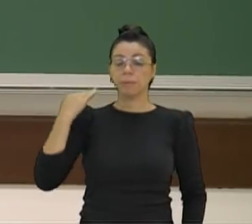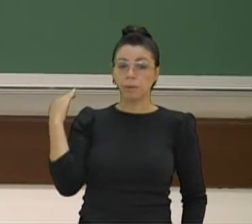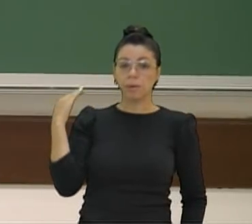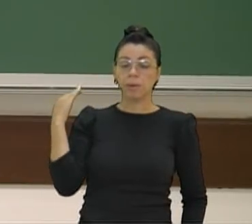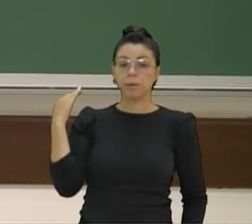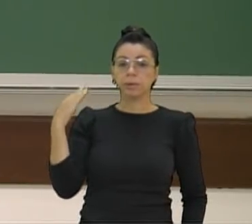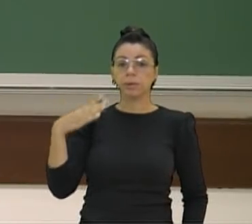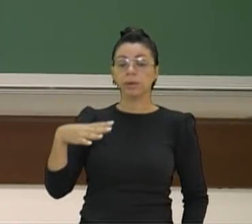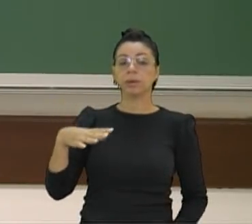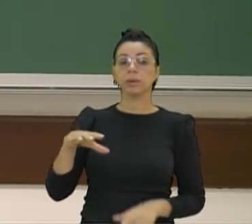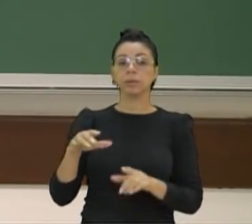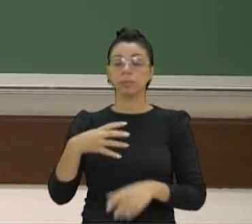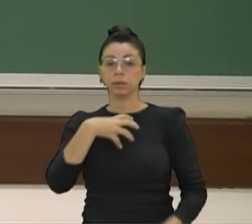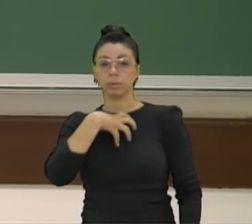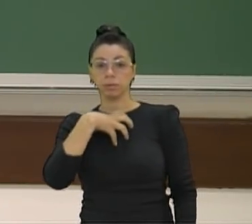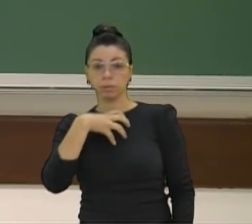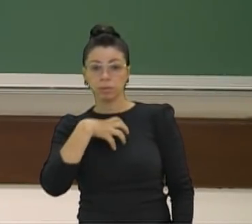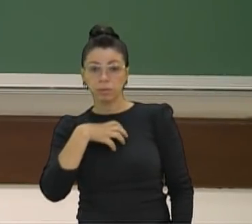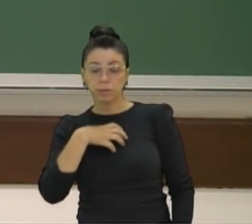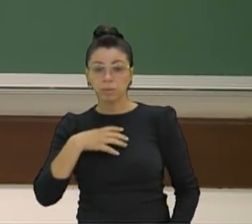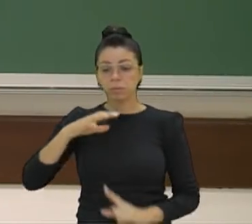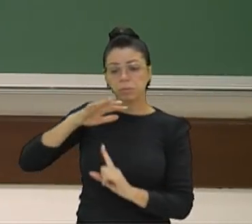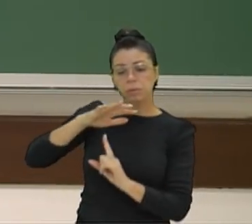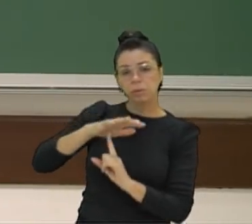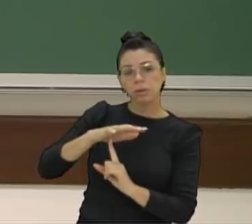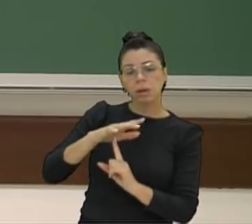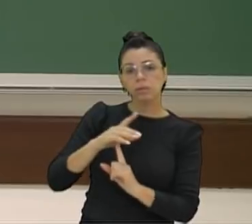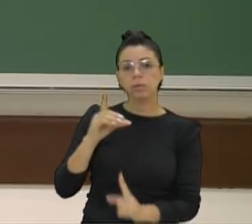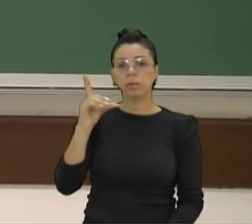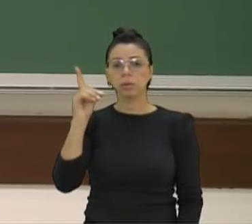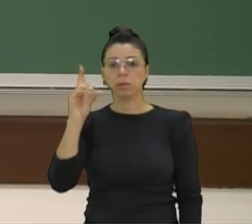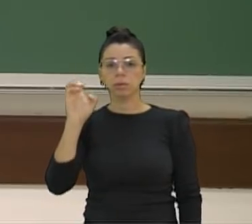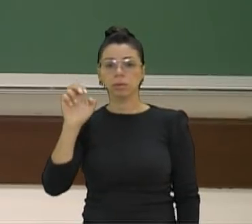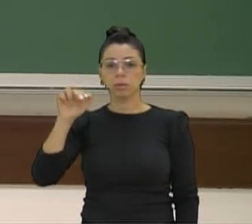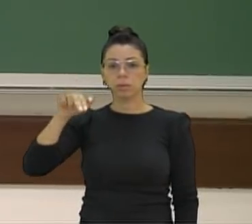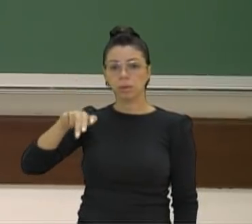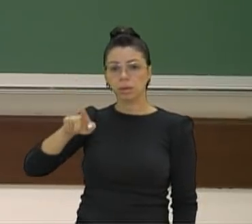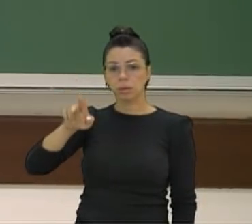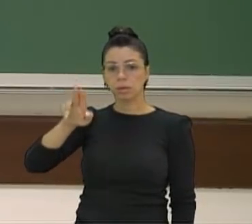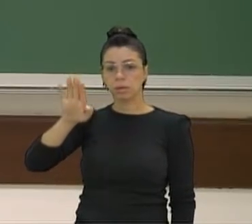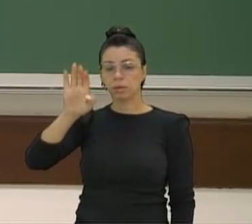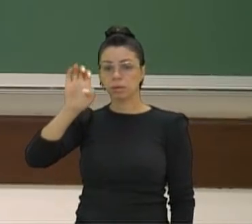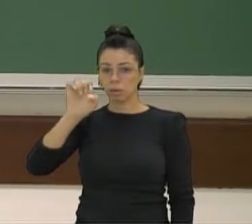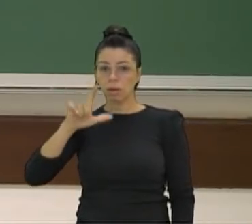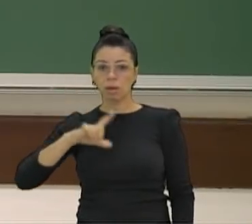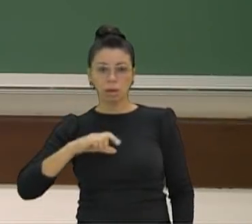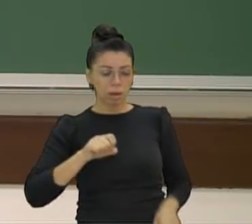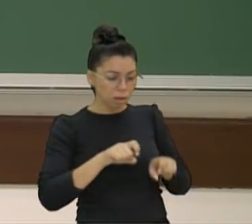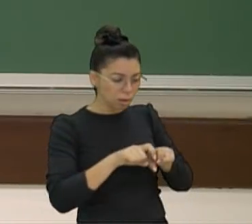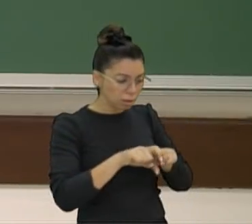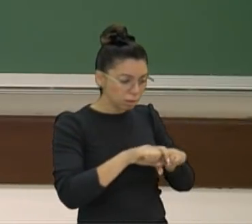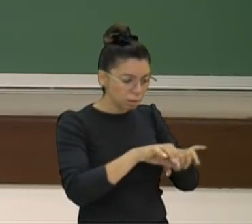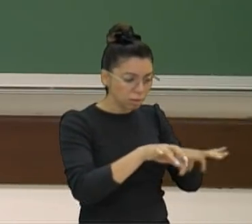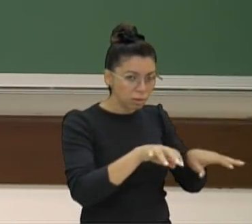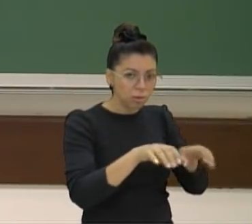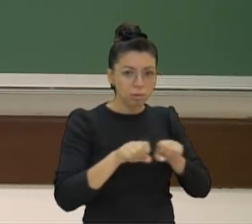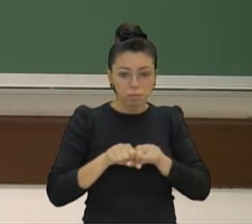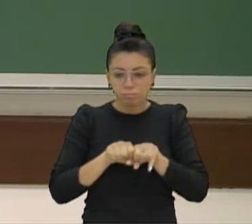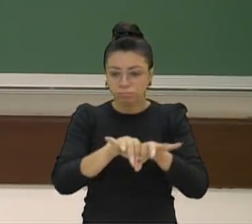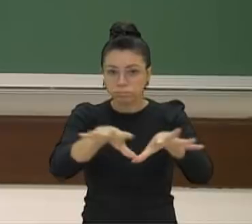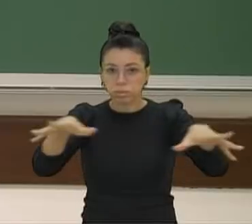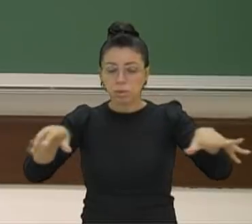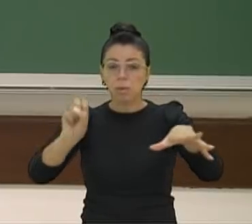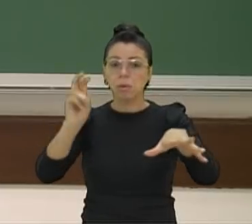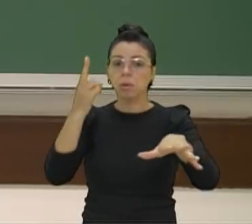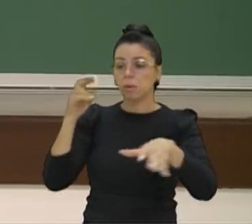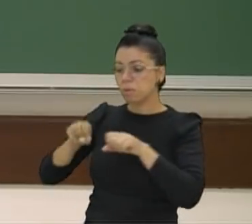no estado do Paraná. E aí, essa é uma descrição de um surto, de uma epidemia ou de uma